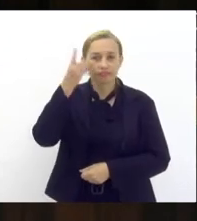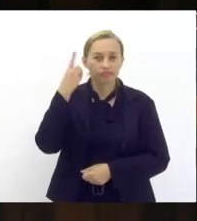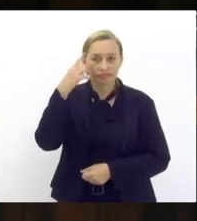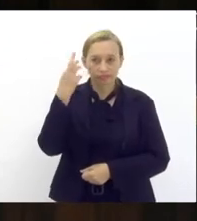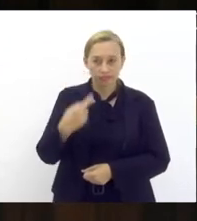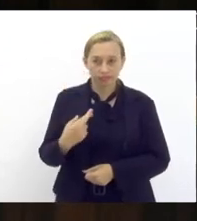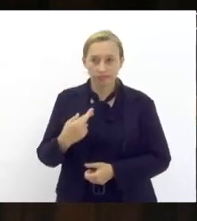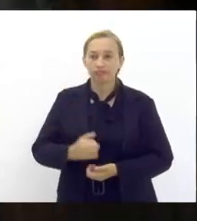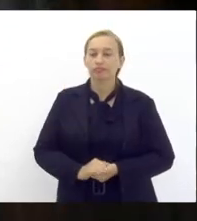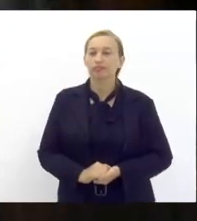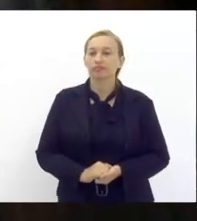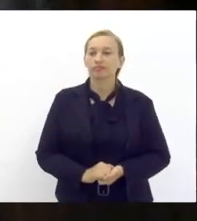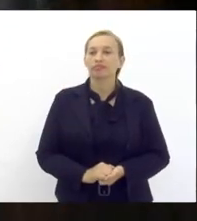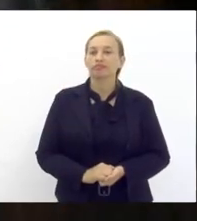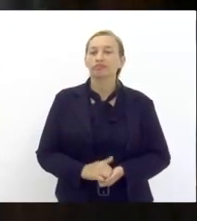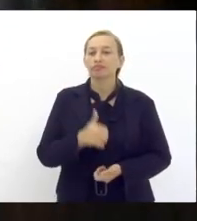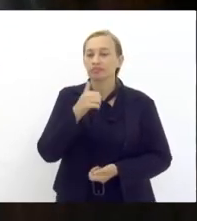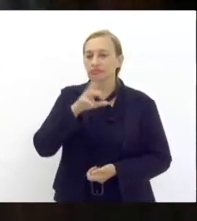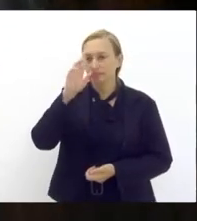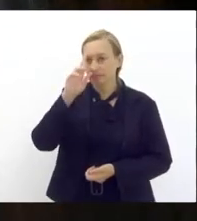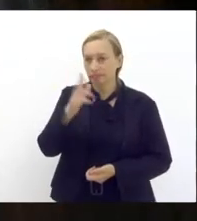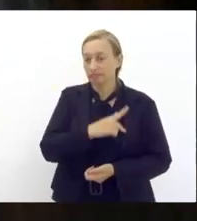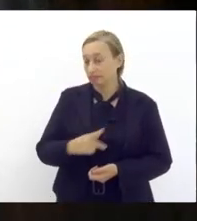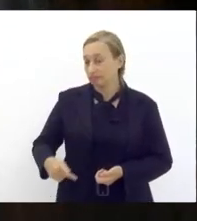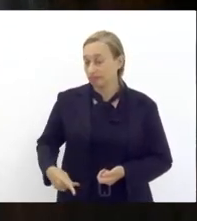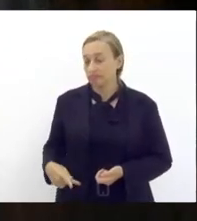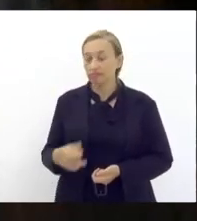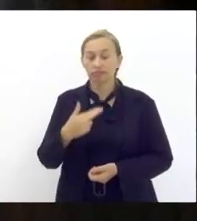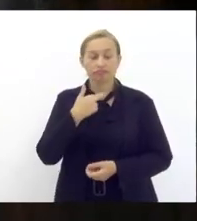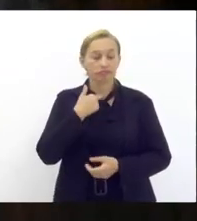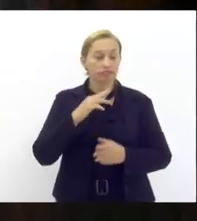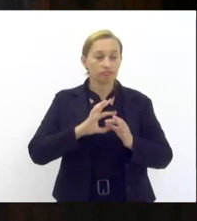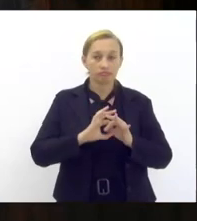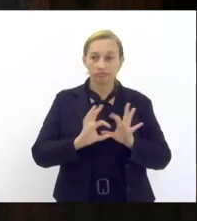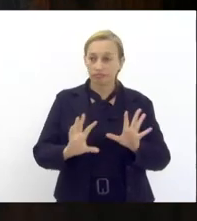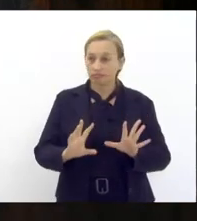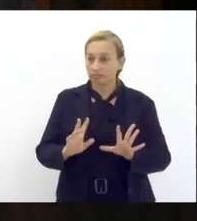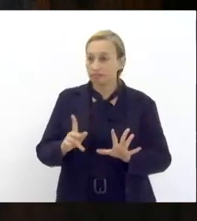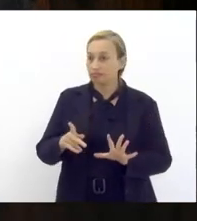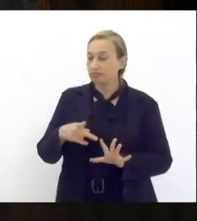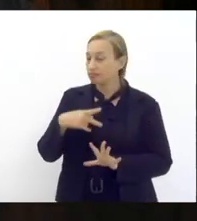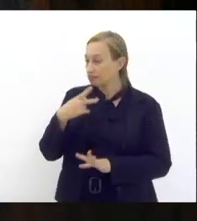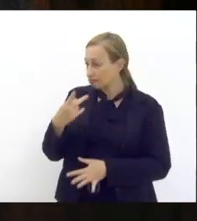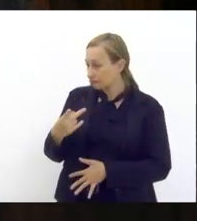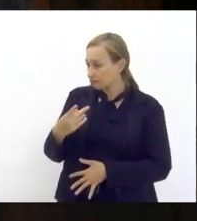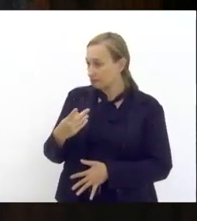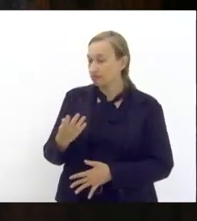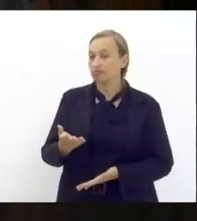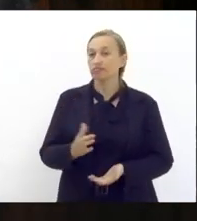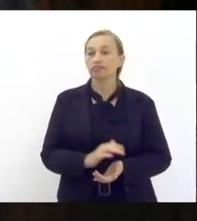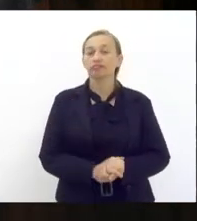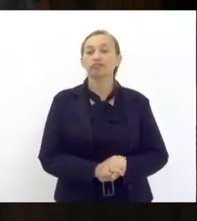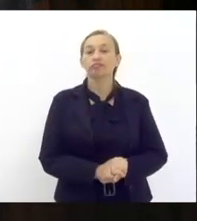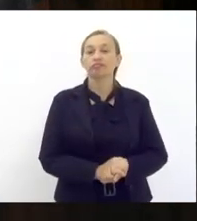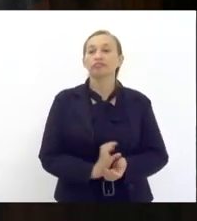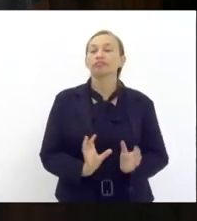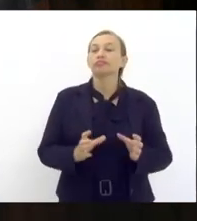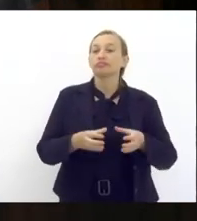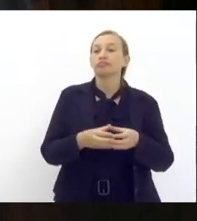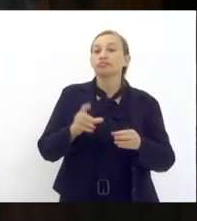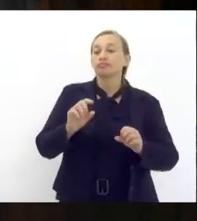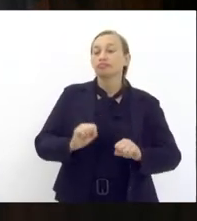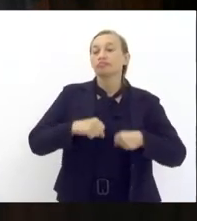Souza. Senhora Presidenta, eu não poderia deixar de solicitar que a Comissão de Defesa dos Direitos da